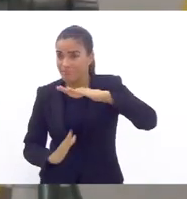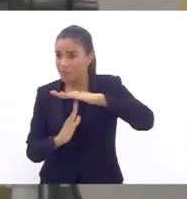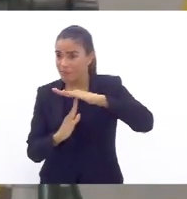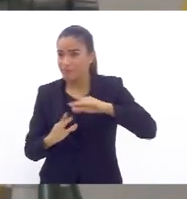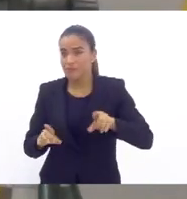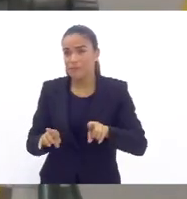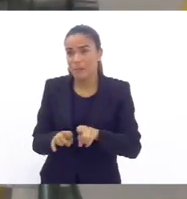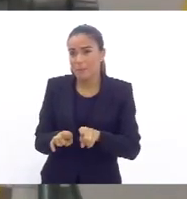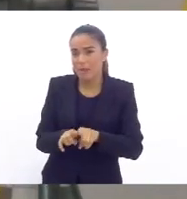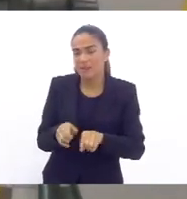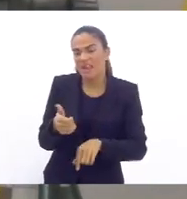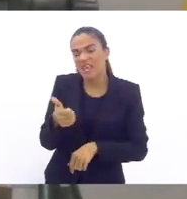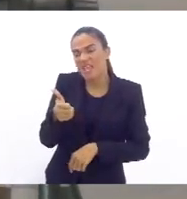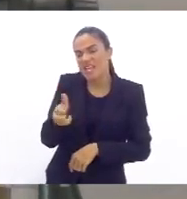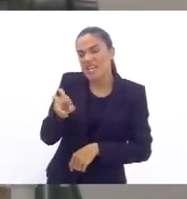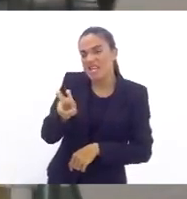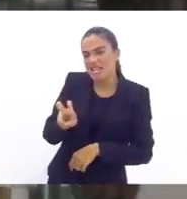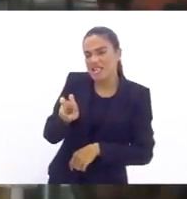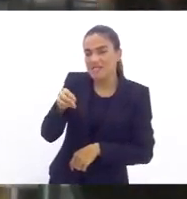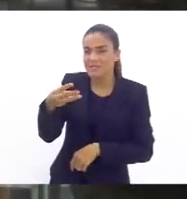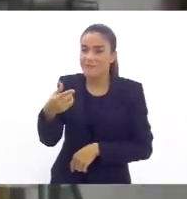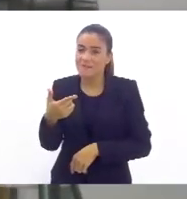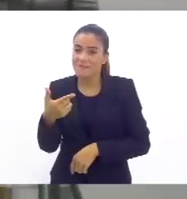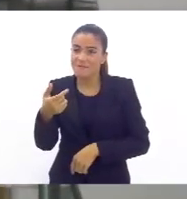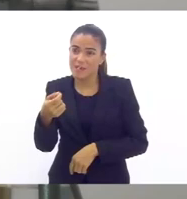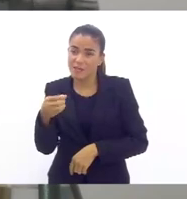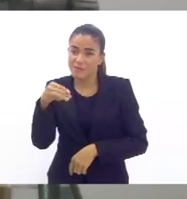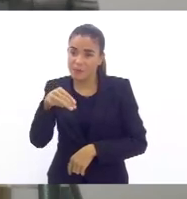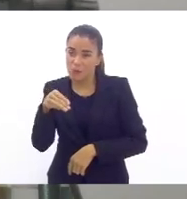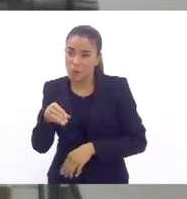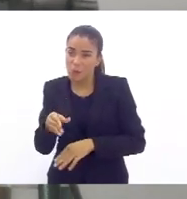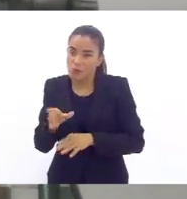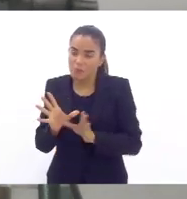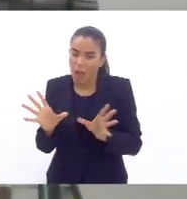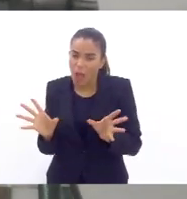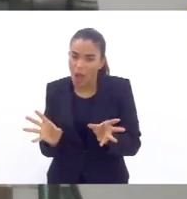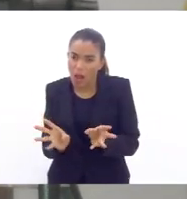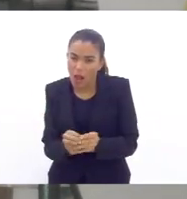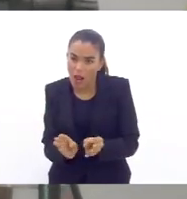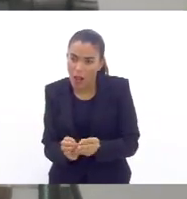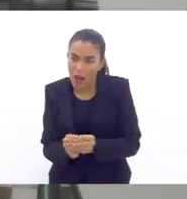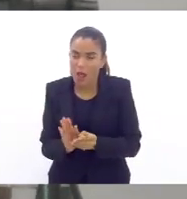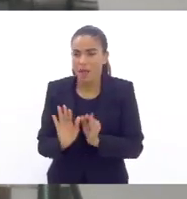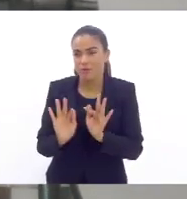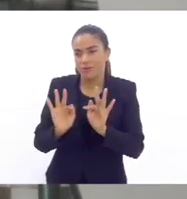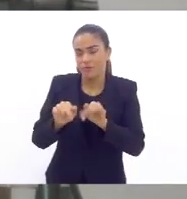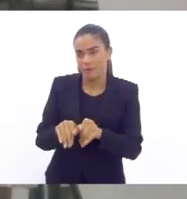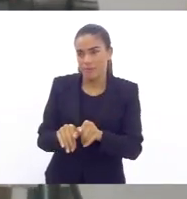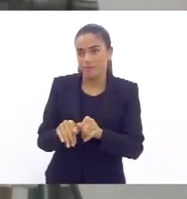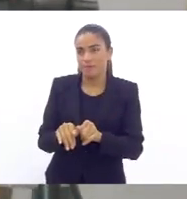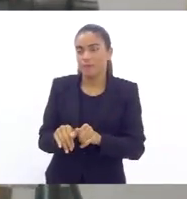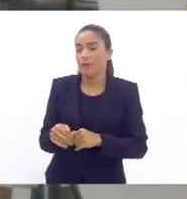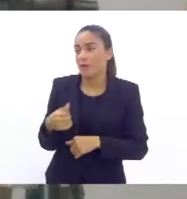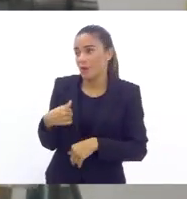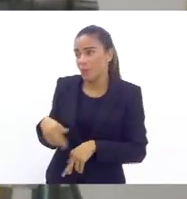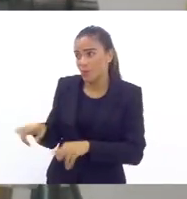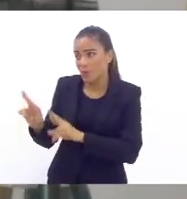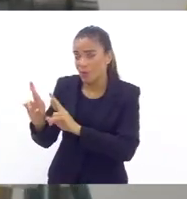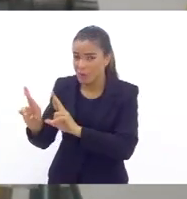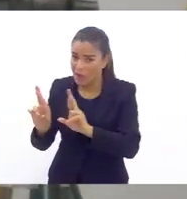de terminar a gente tem que ter uns 15 20 minutos para chegar alguma conclusão para não ficar Palavras ao ar eu rogo que ninguém